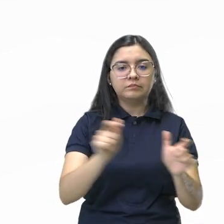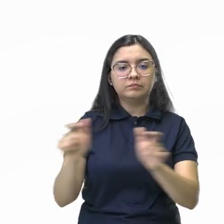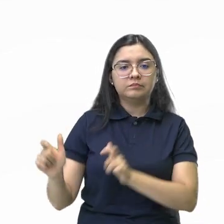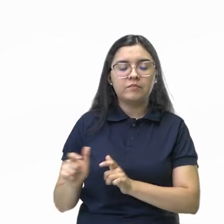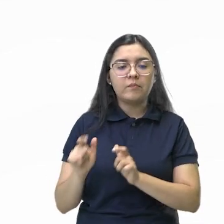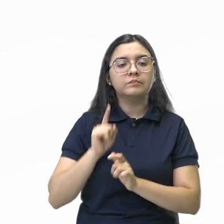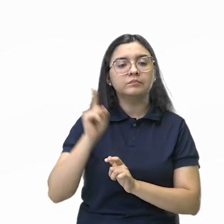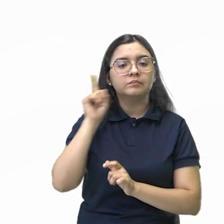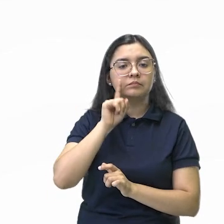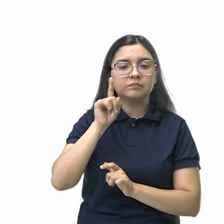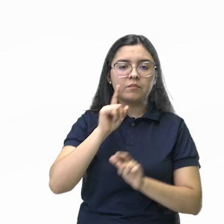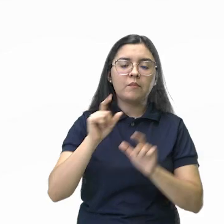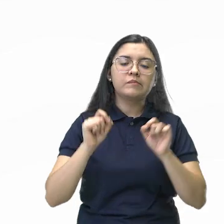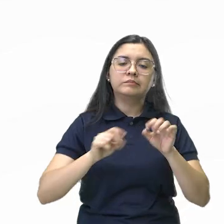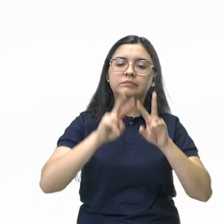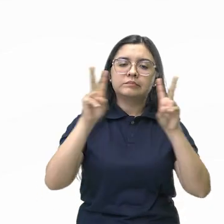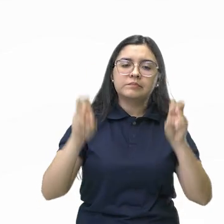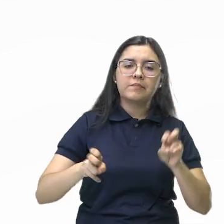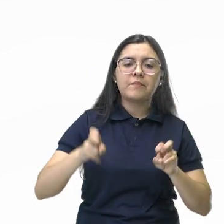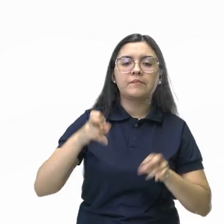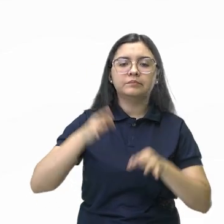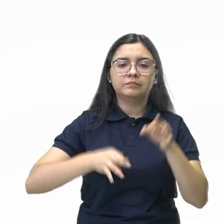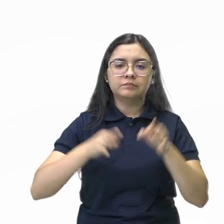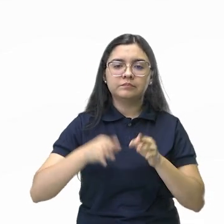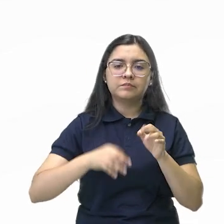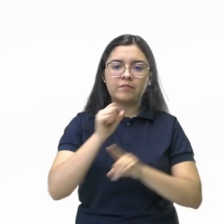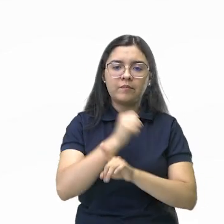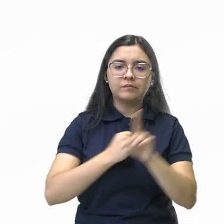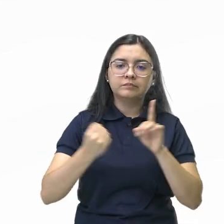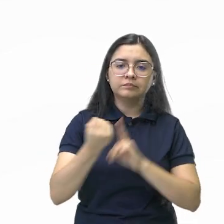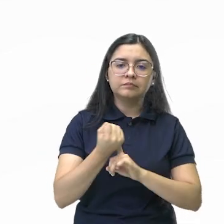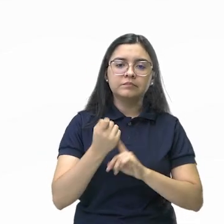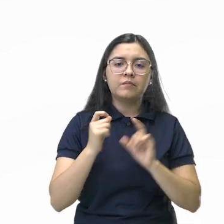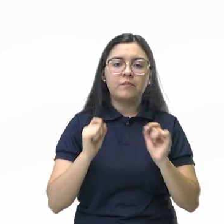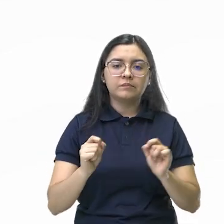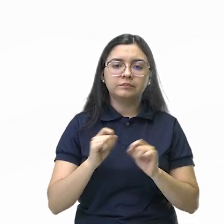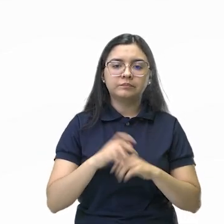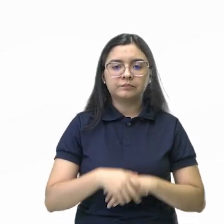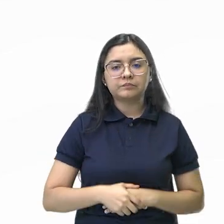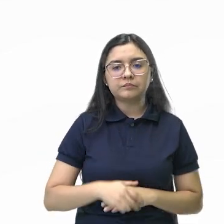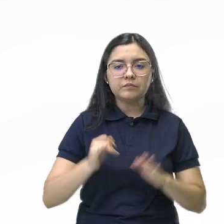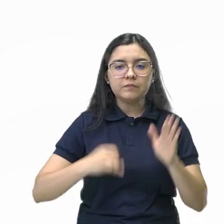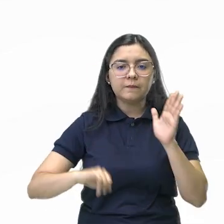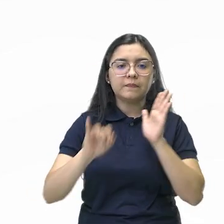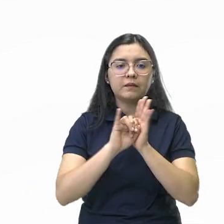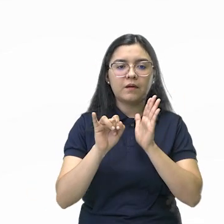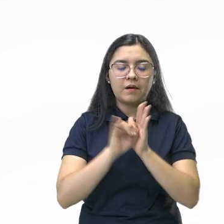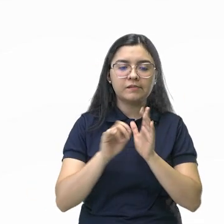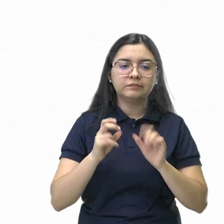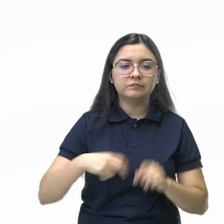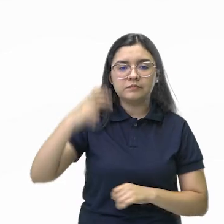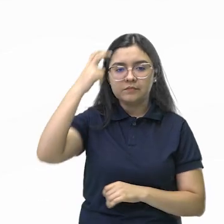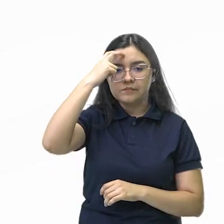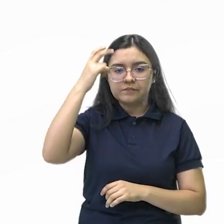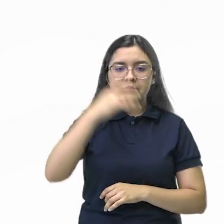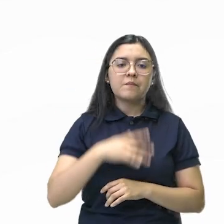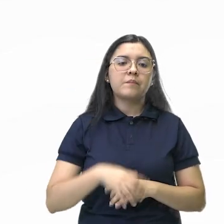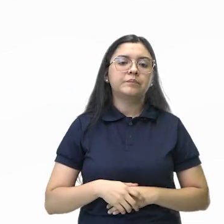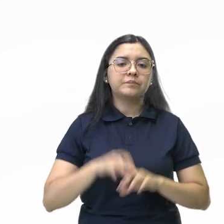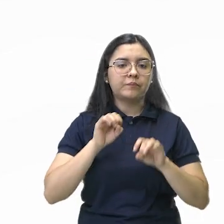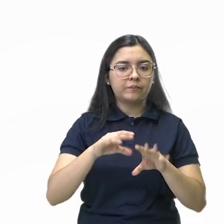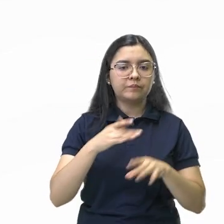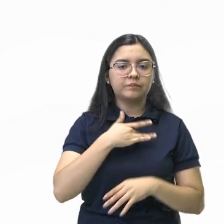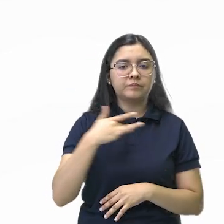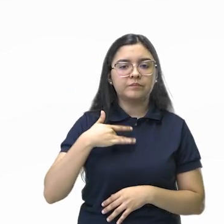Filadélfia, abordando temas como justiça social, identidade cultural, educação, saúde